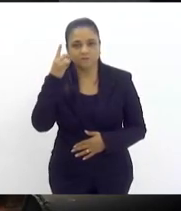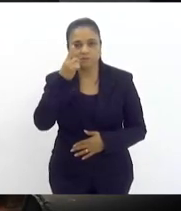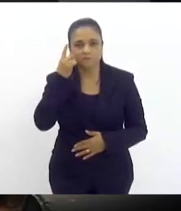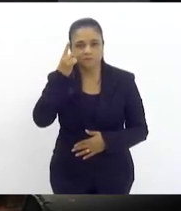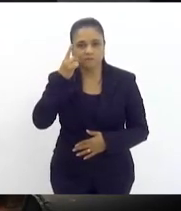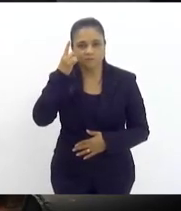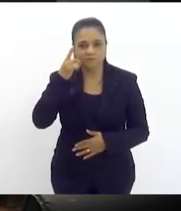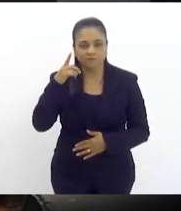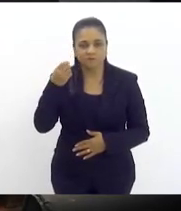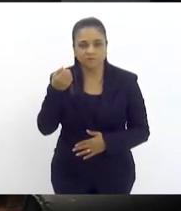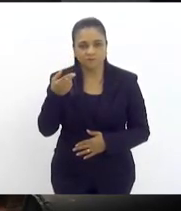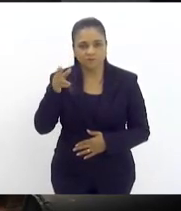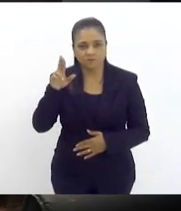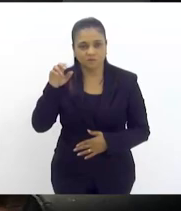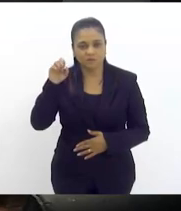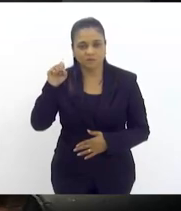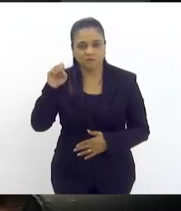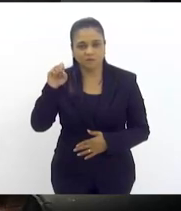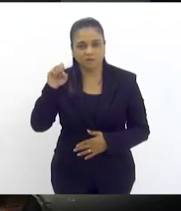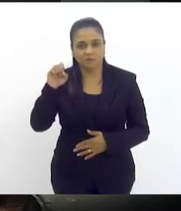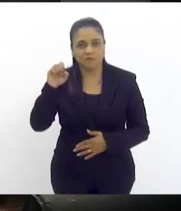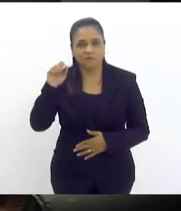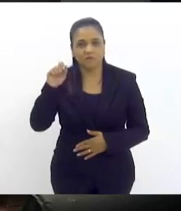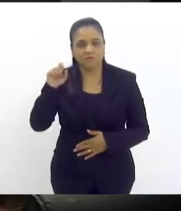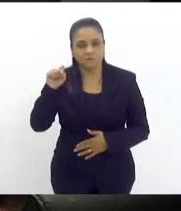Deputado Dr. Serginho.